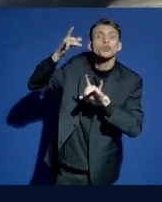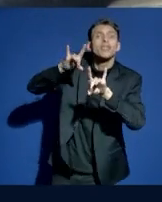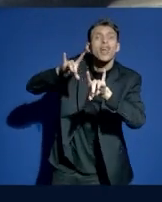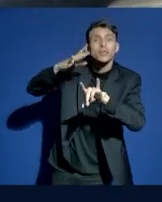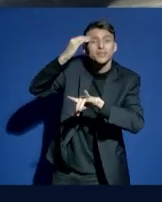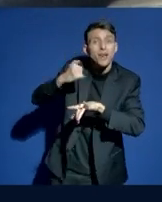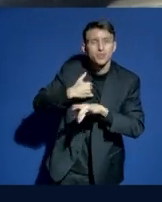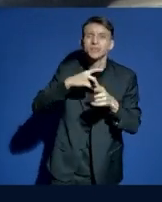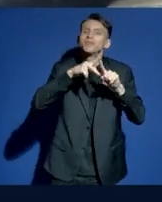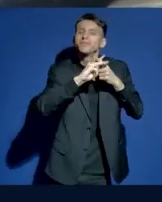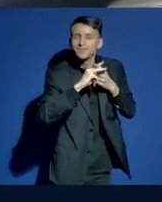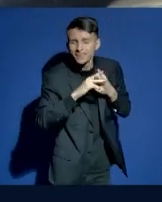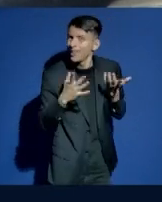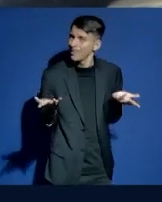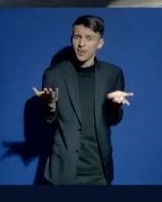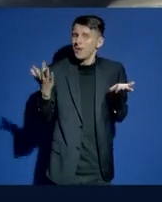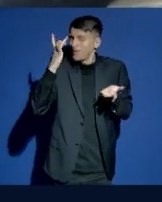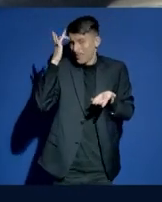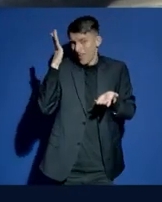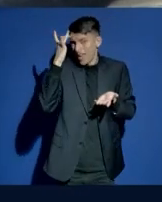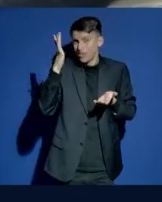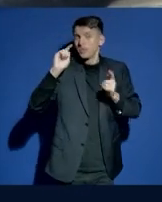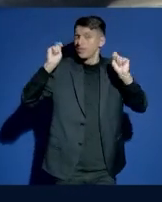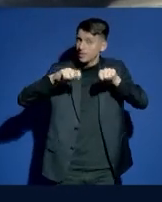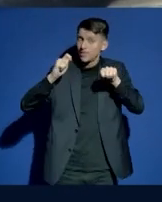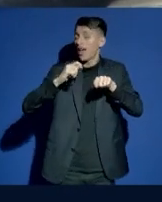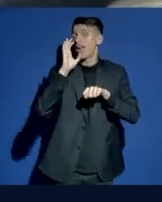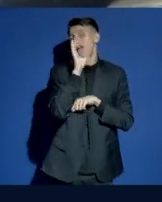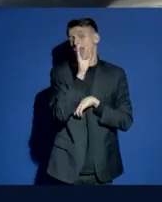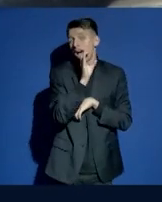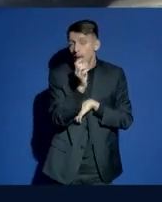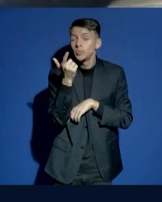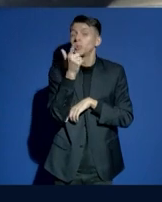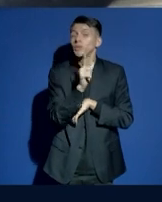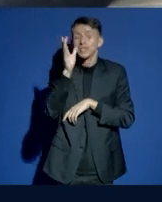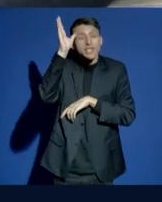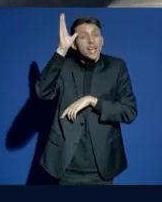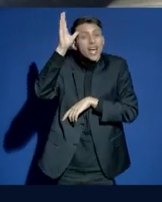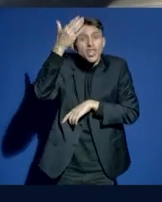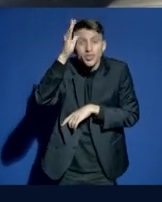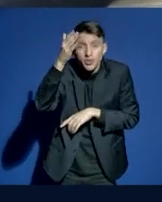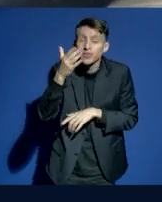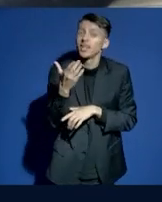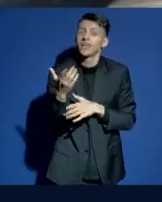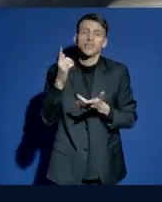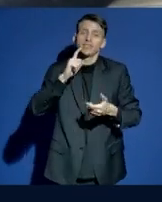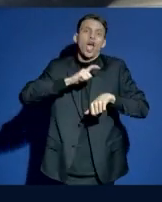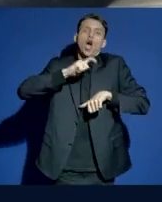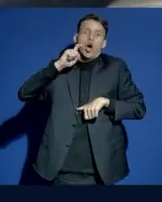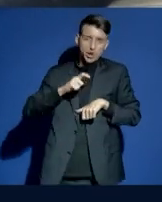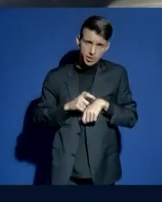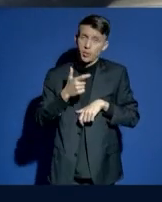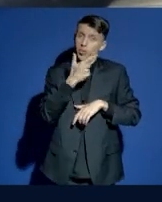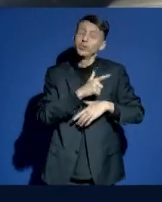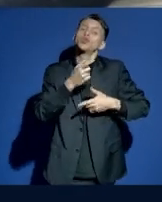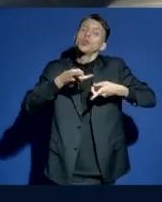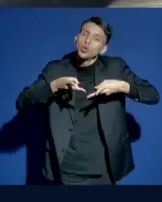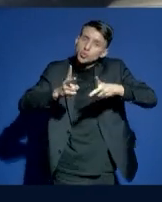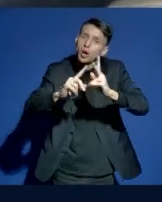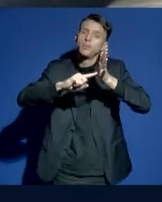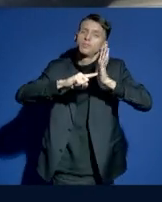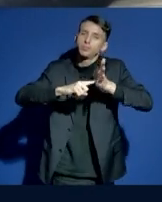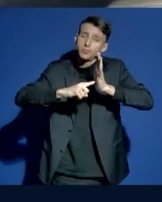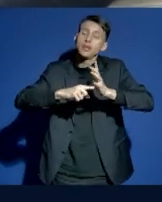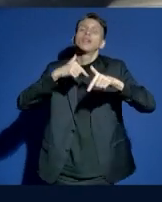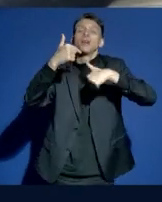consegue fazer isso mitigar ou talvez dar soluções temporais para ele para ele continuar a operação